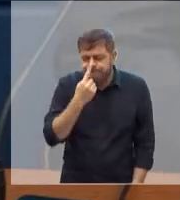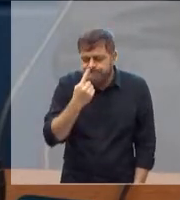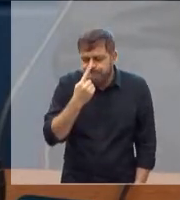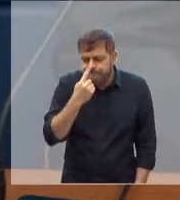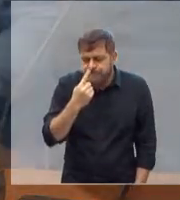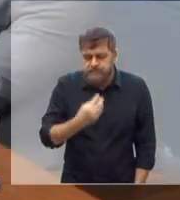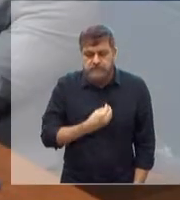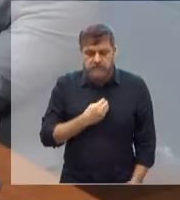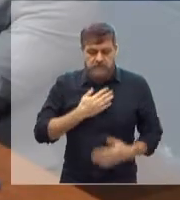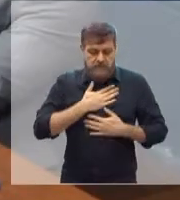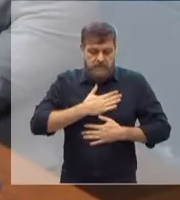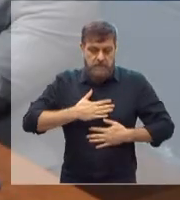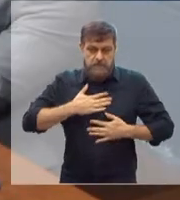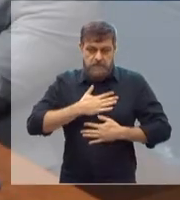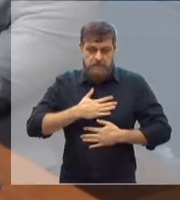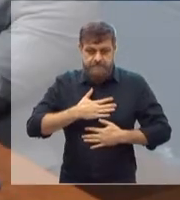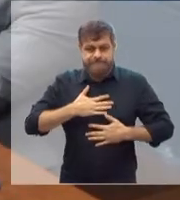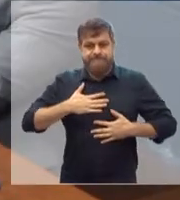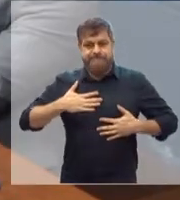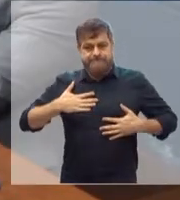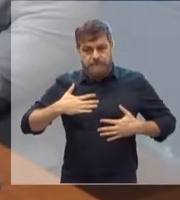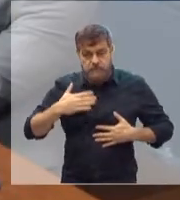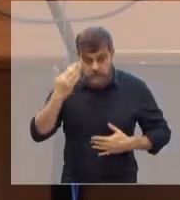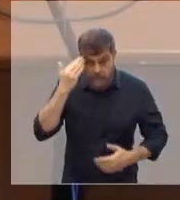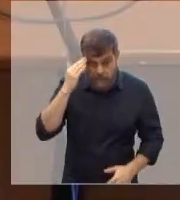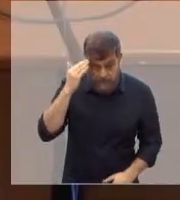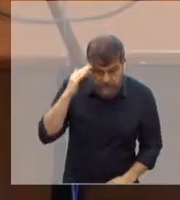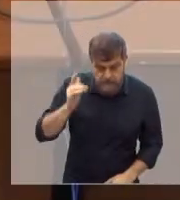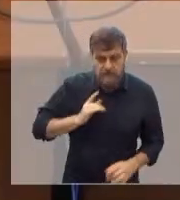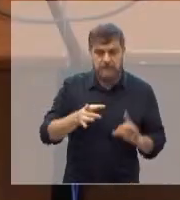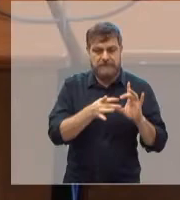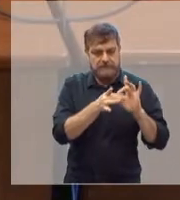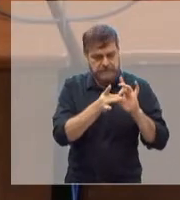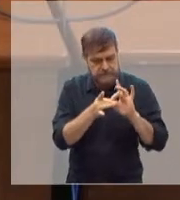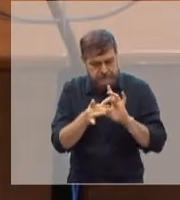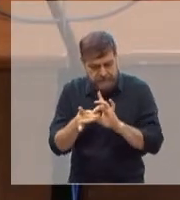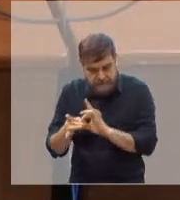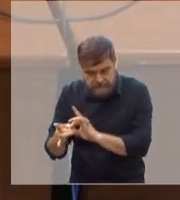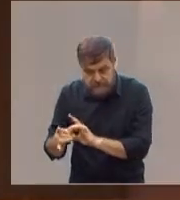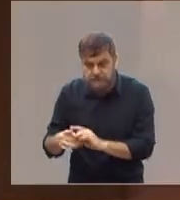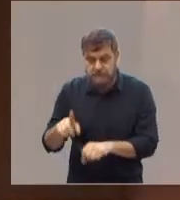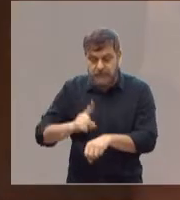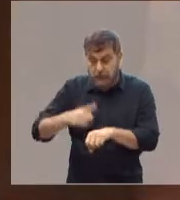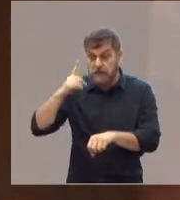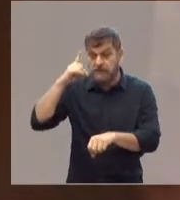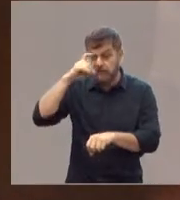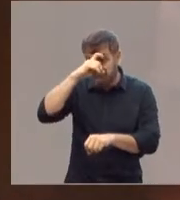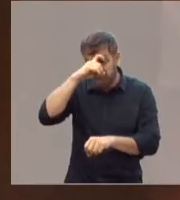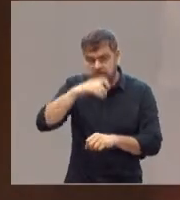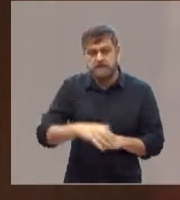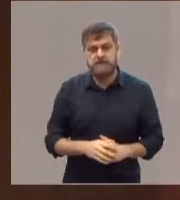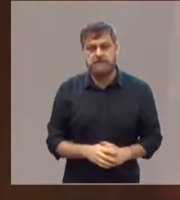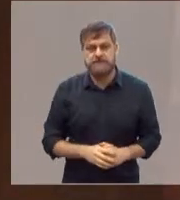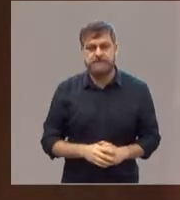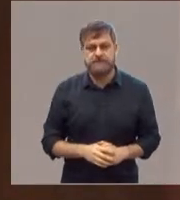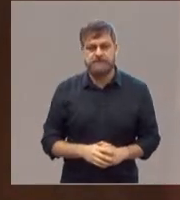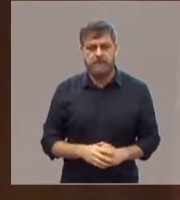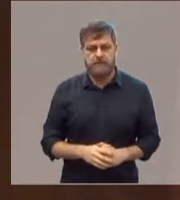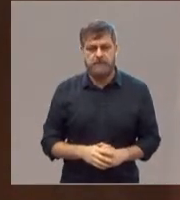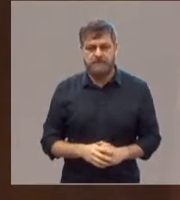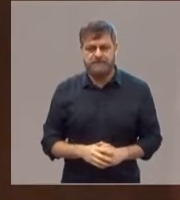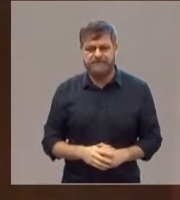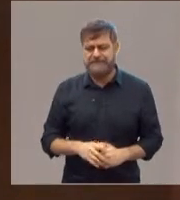isso e para mim é muito agradável, embora eu entenda os contextos difíceis,